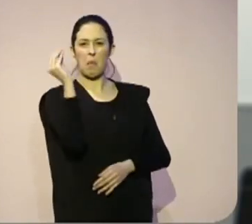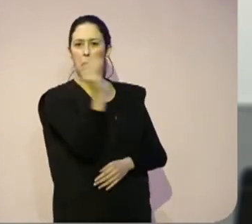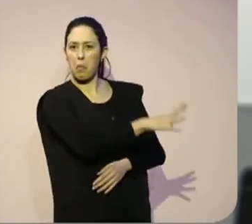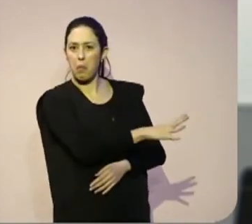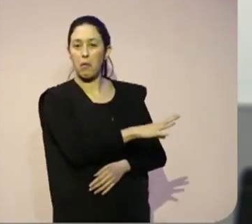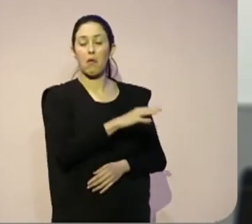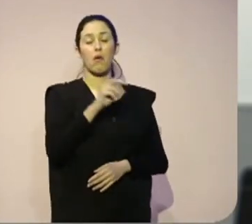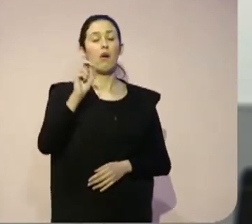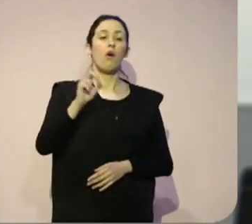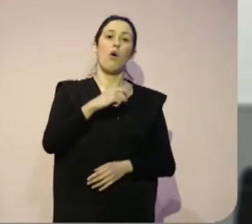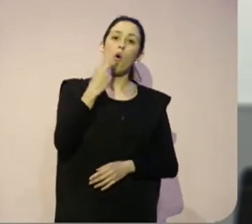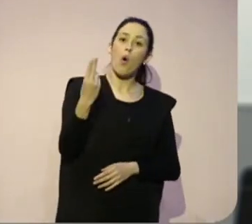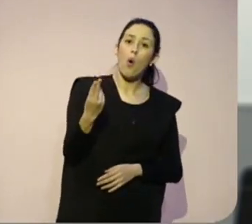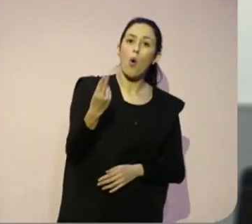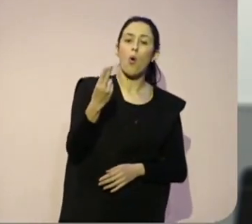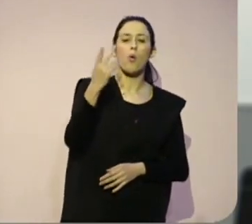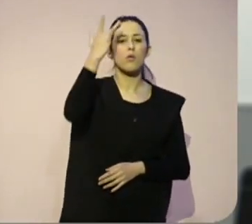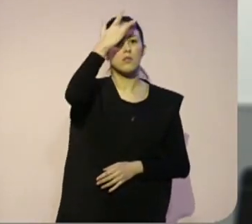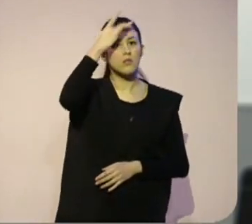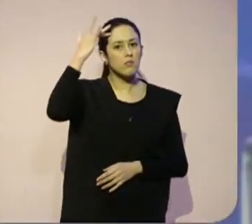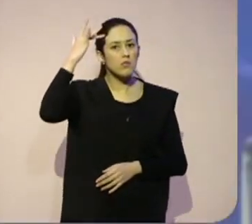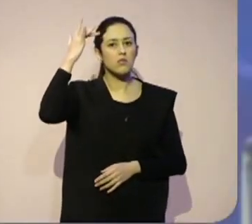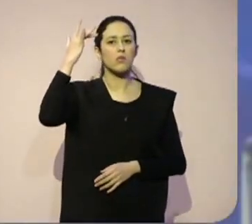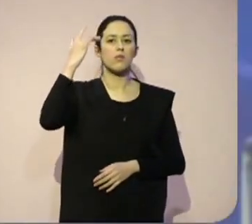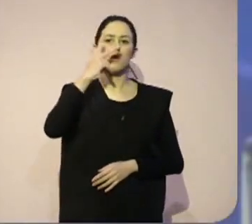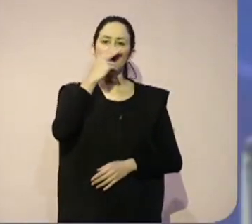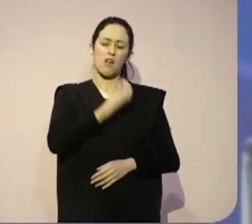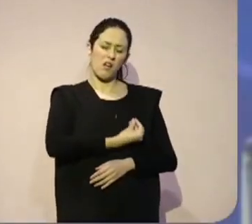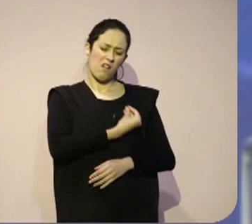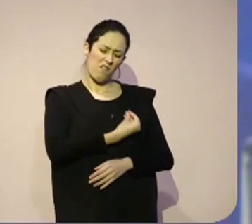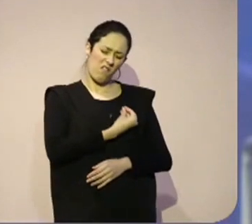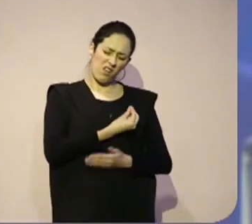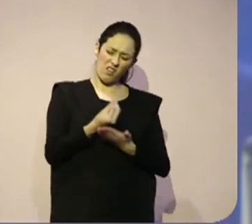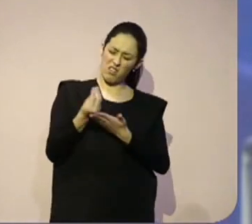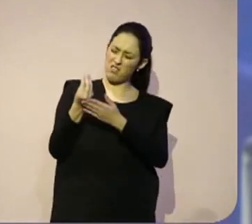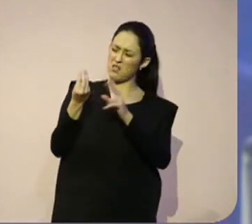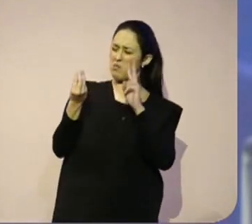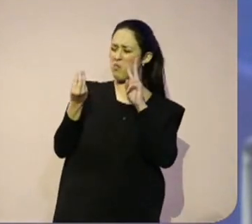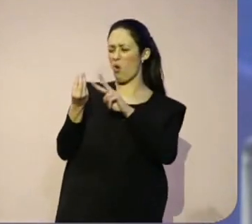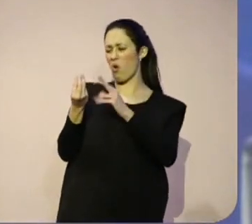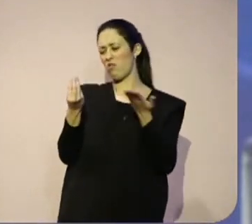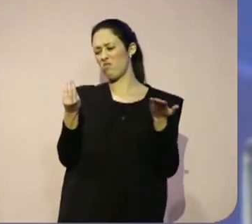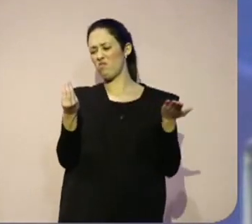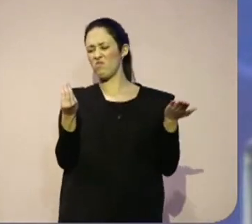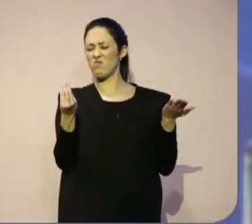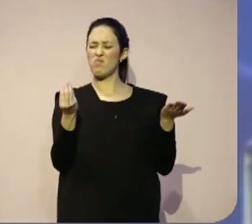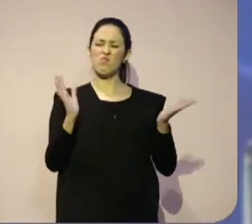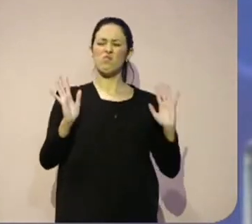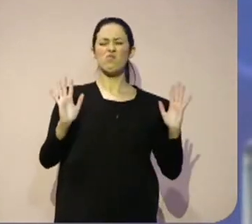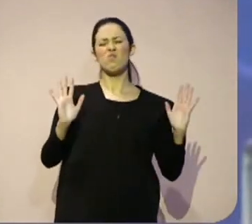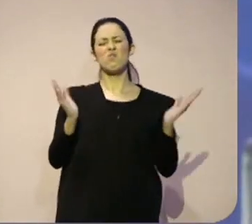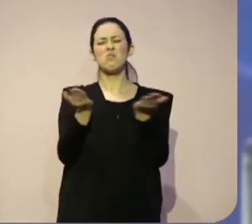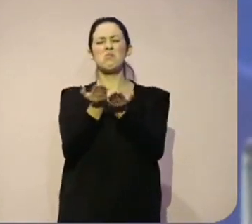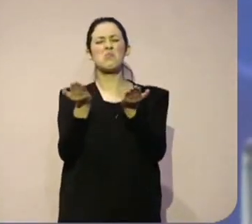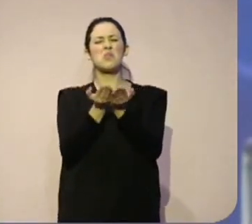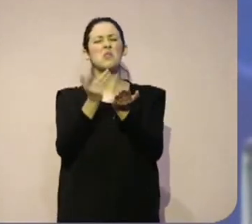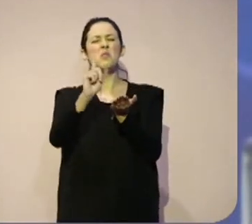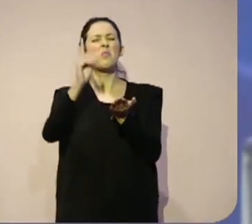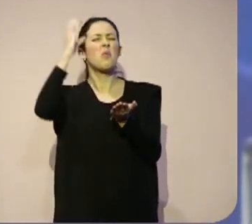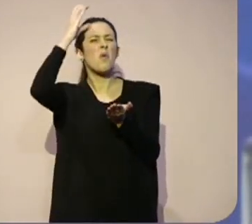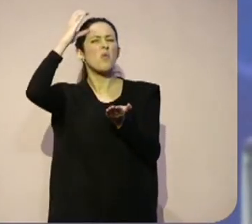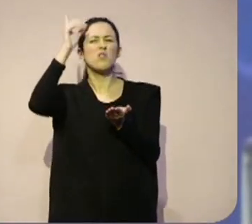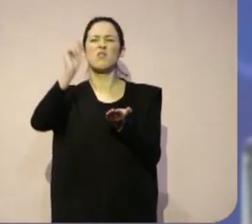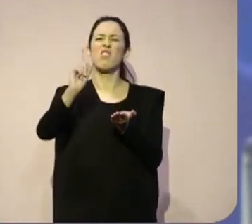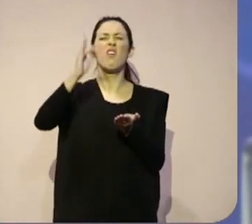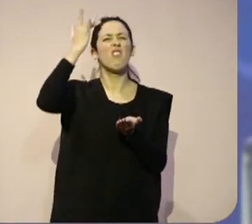liberando geral e olhando para a sua vida e parece que não tem mais consciência alguma cristã, fazendo tudo que